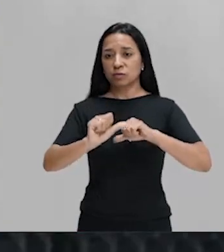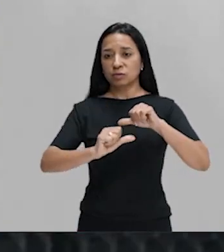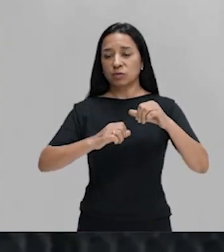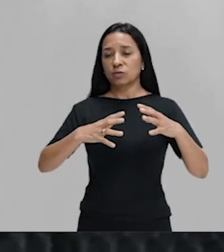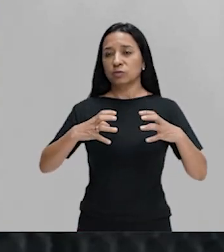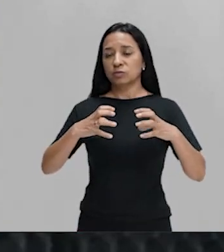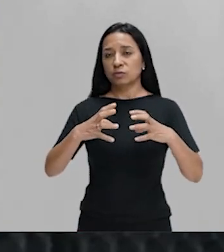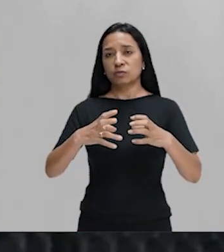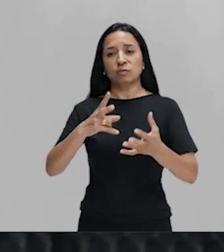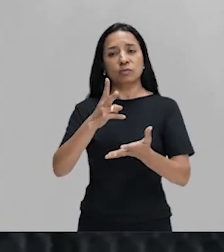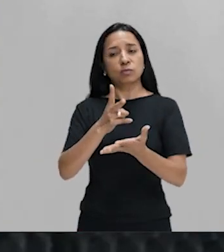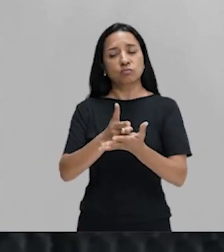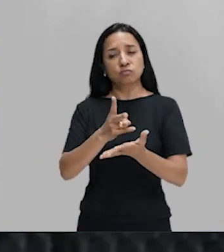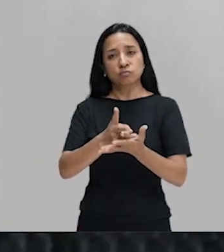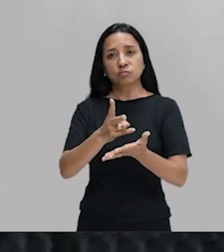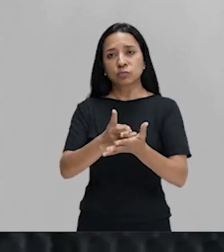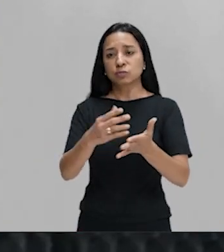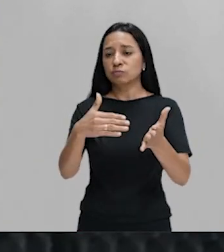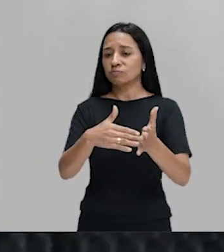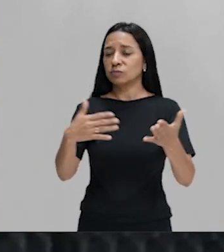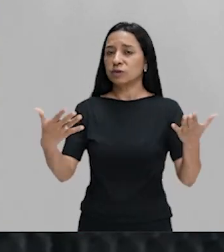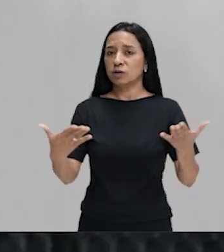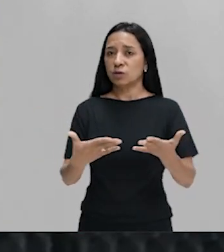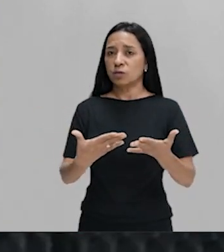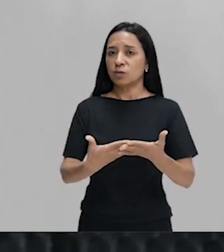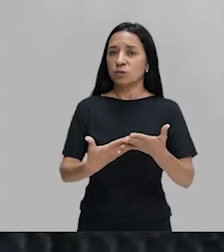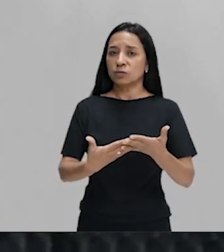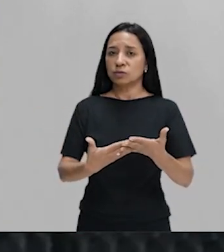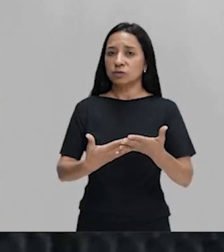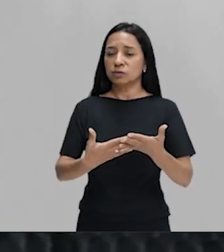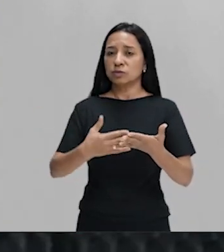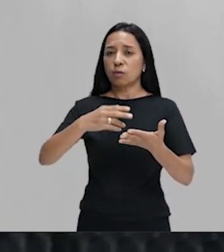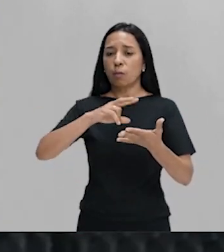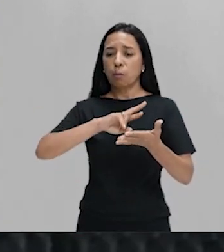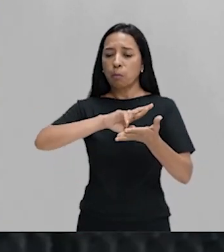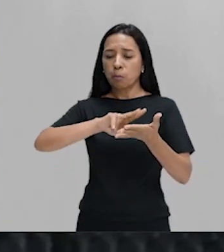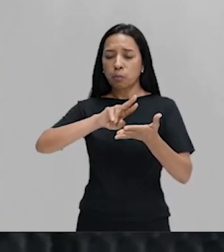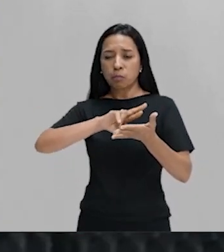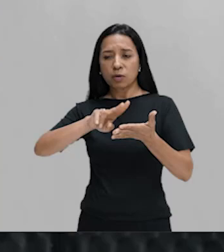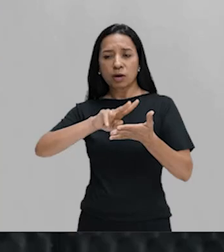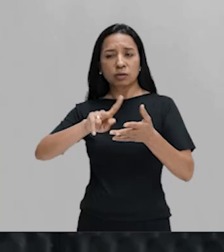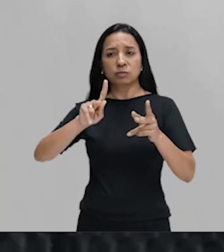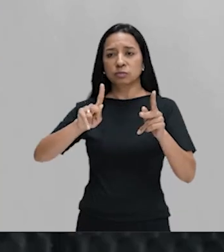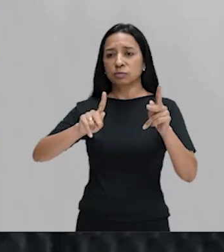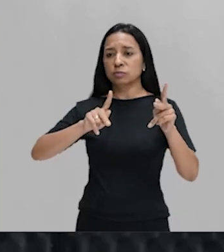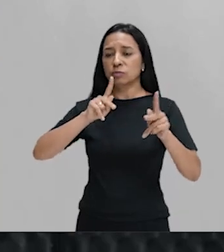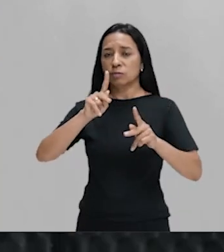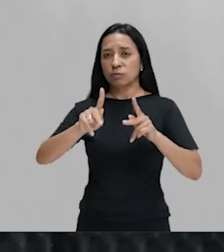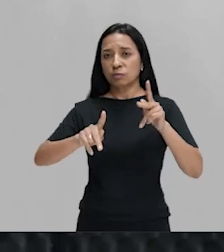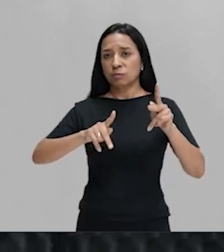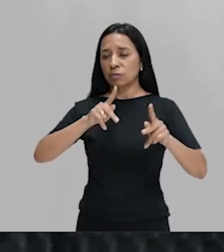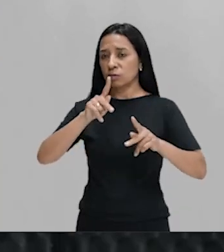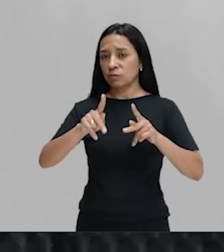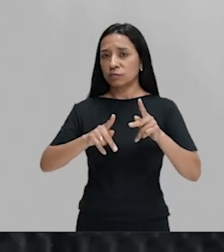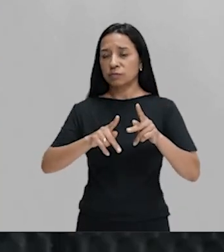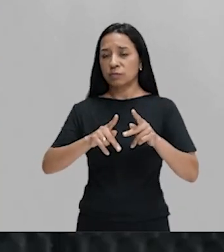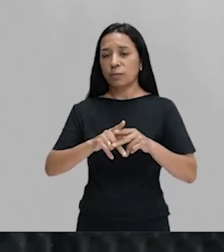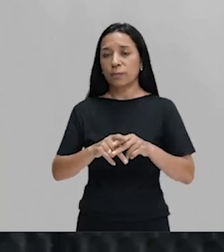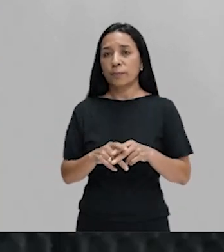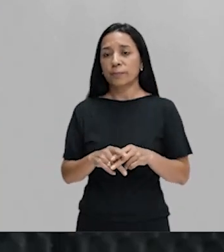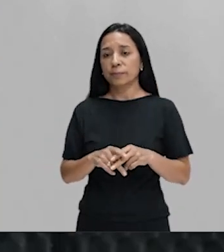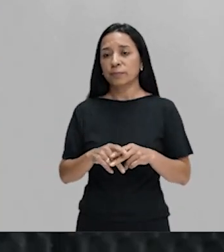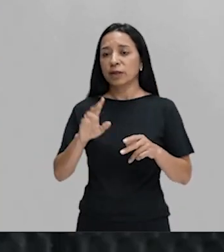entre israelenses, judeus e palestinos muçulmanos, principalmente em